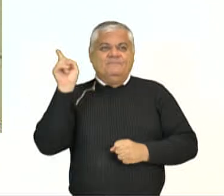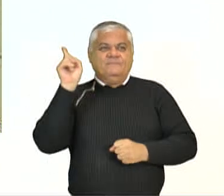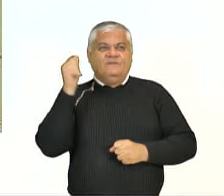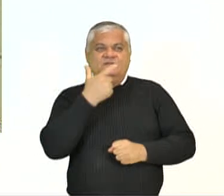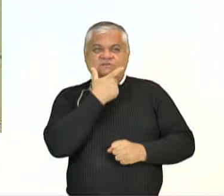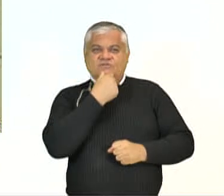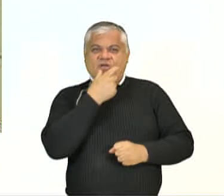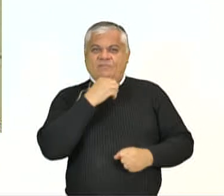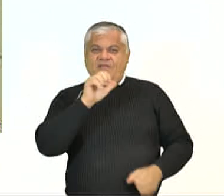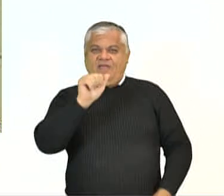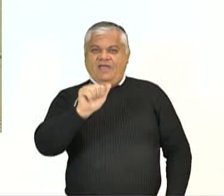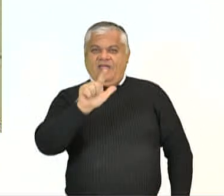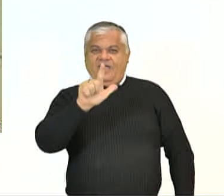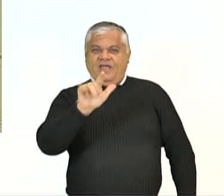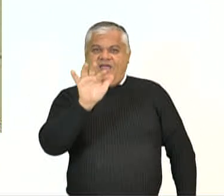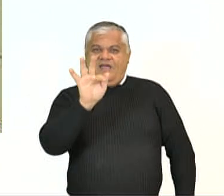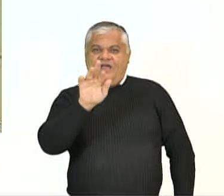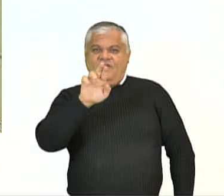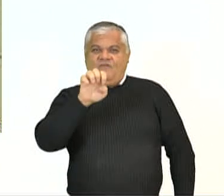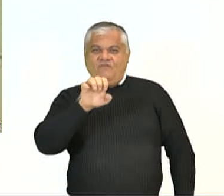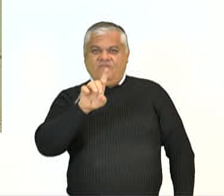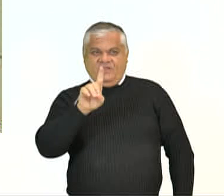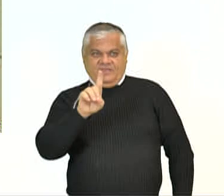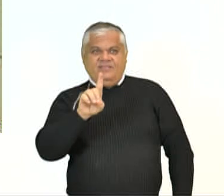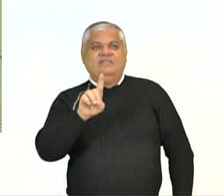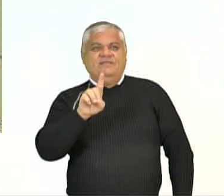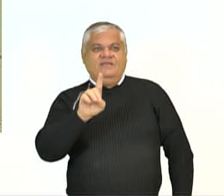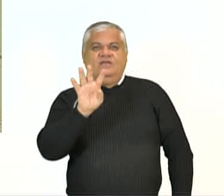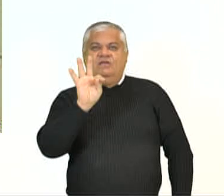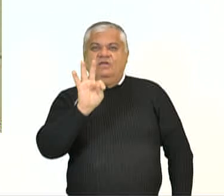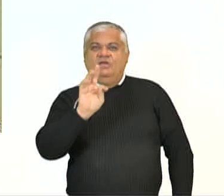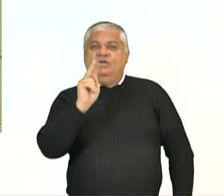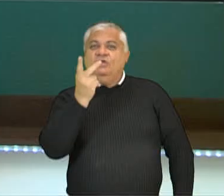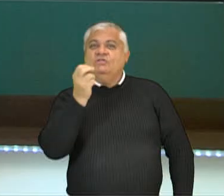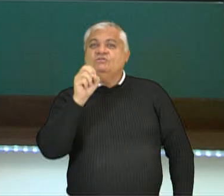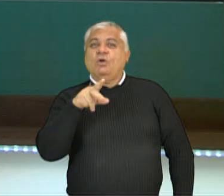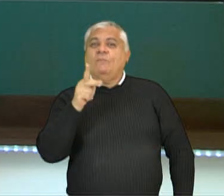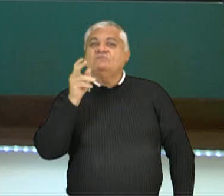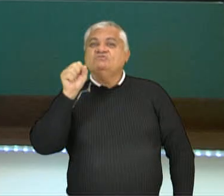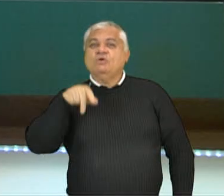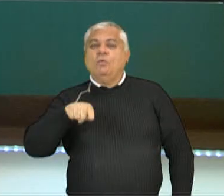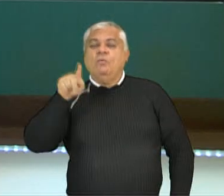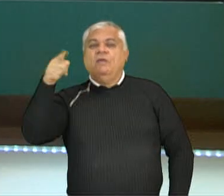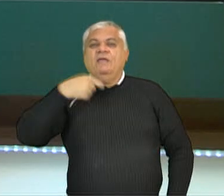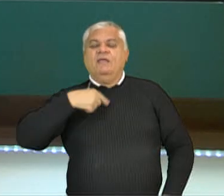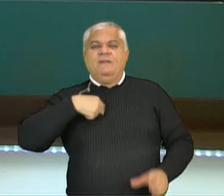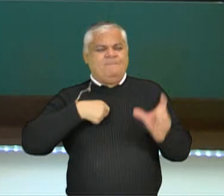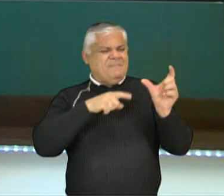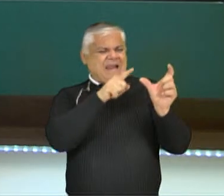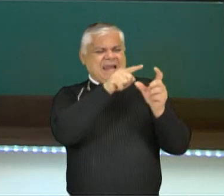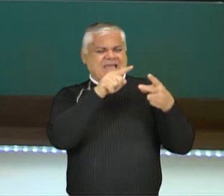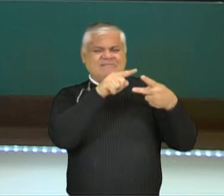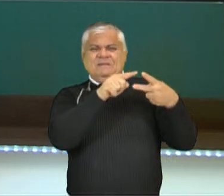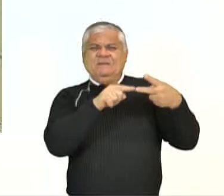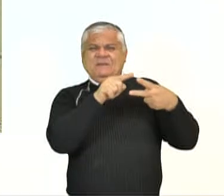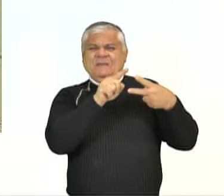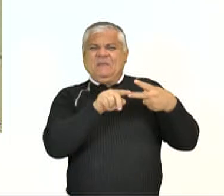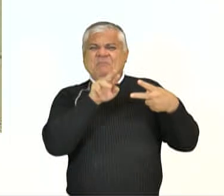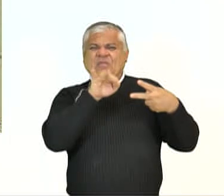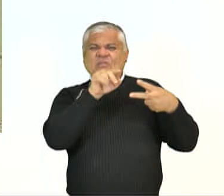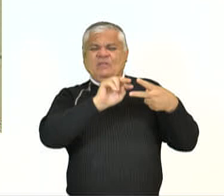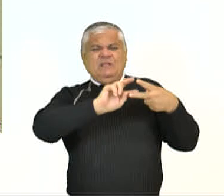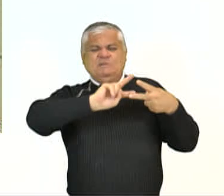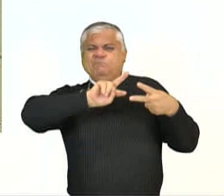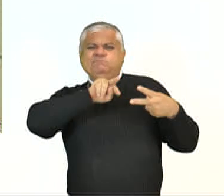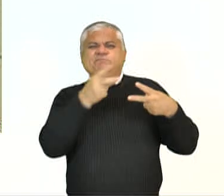Halstead sugeriu a mudança do nome para voleibol. E foi aí então que criaram o nome voleibol. Exigia